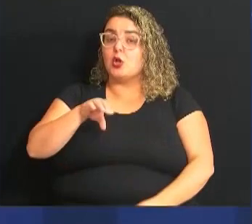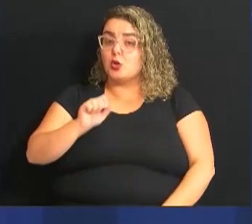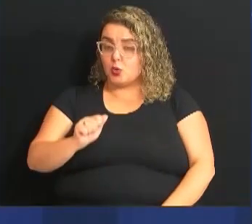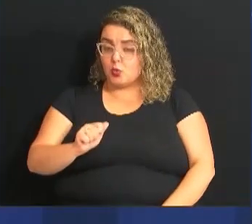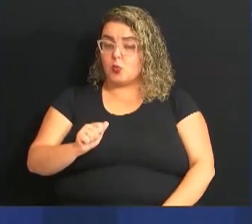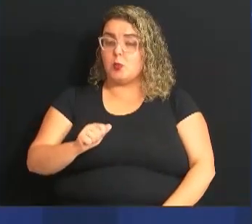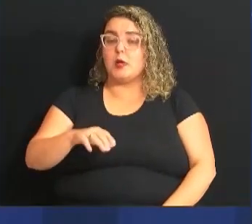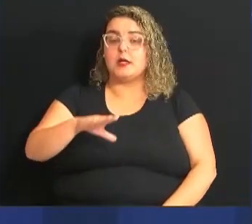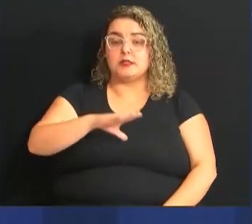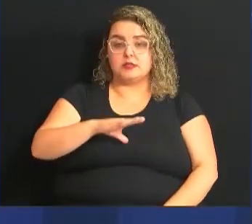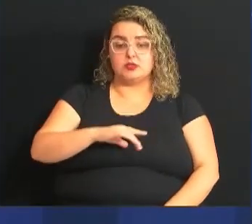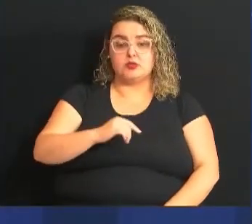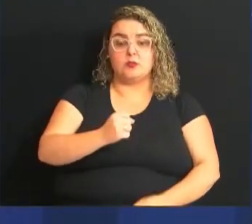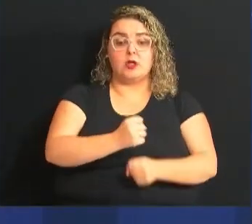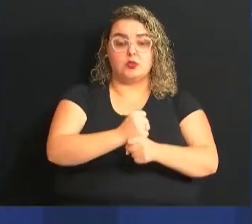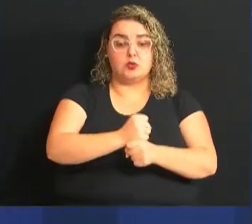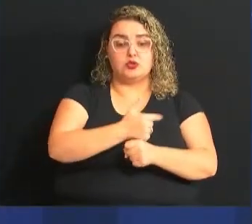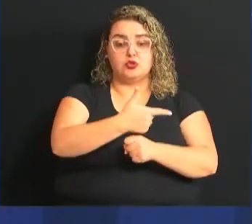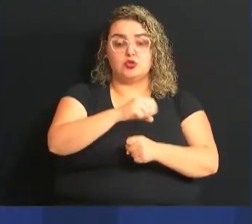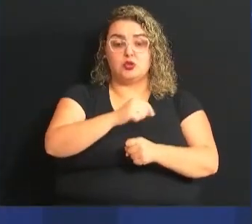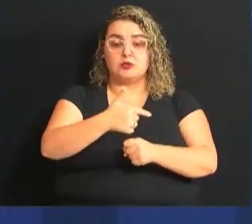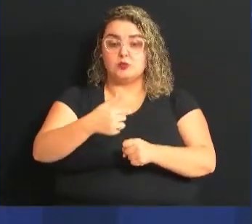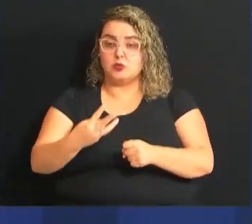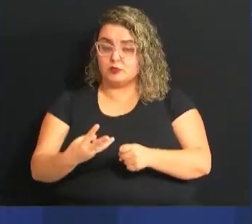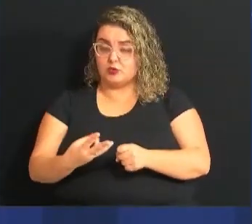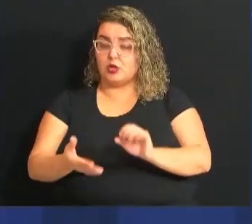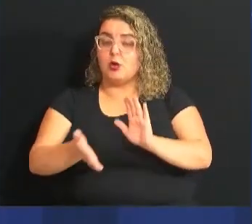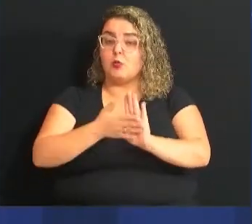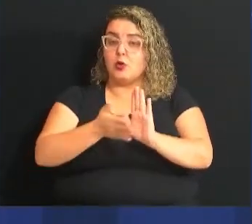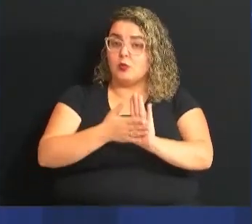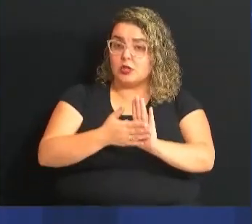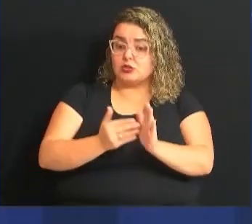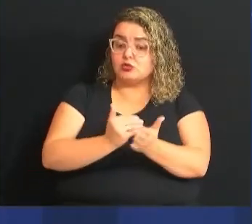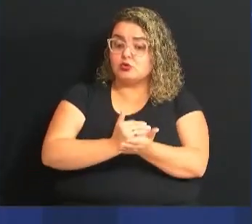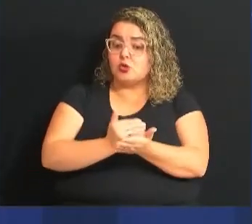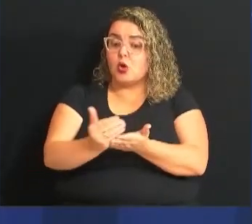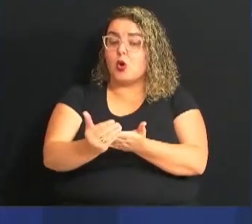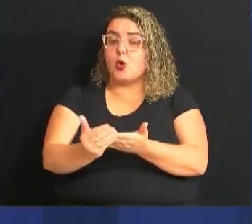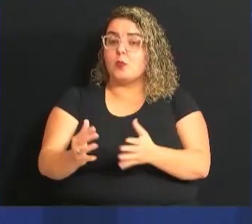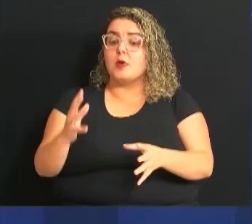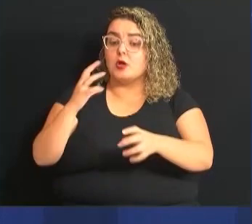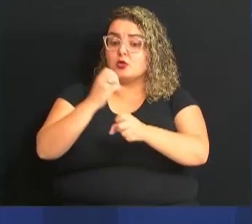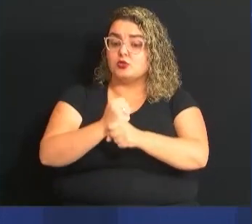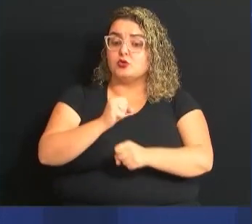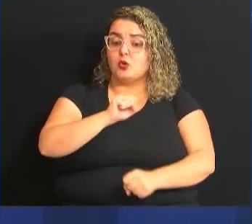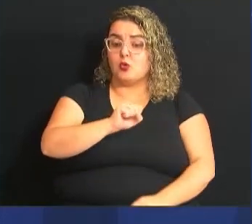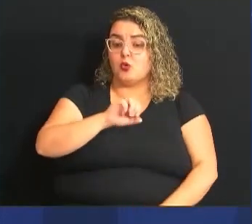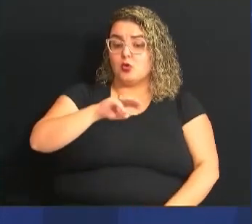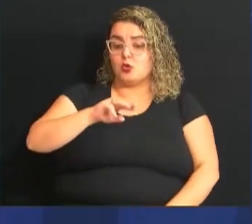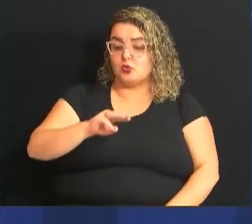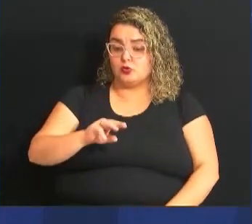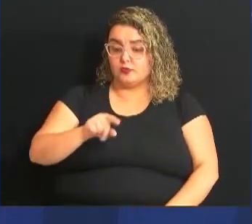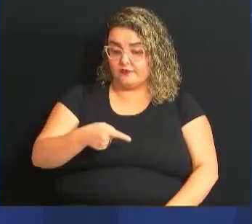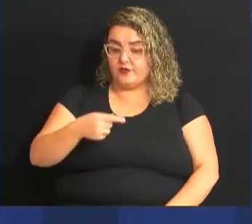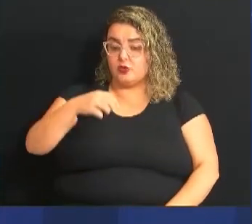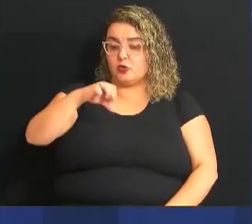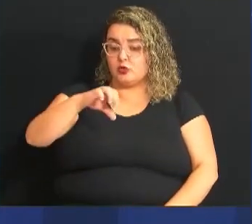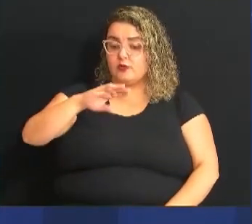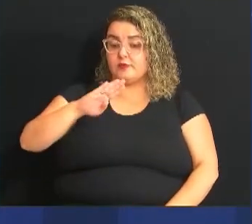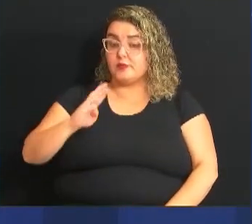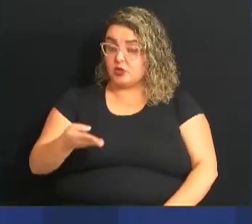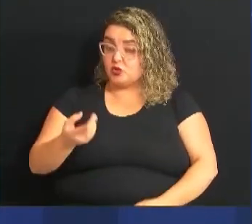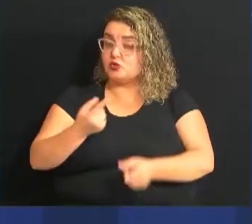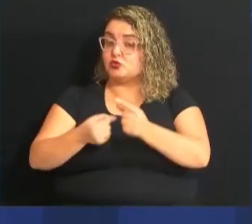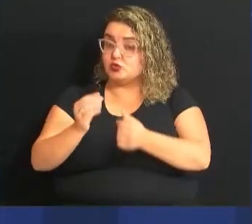para 2023. A proposta prevê inicialmente um total de 8,9 bilhões em investimentos do